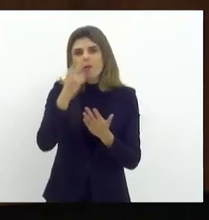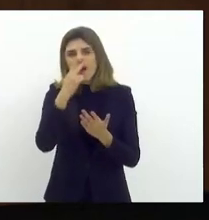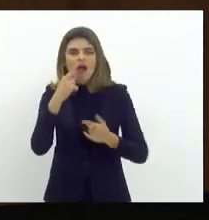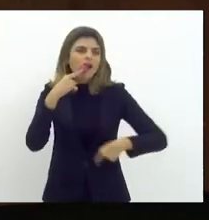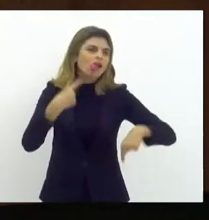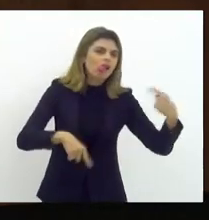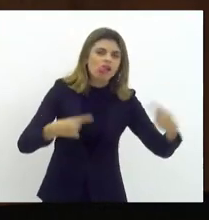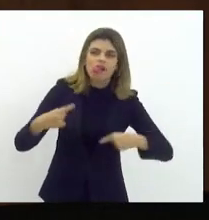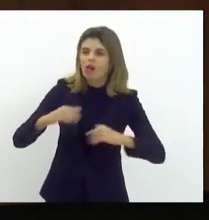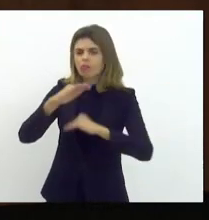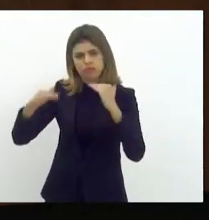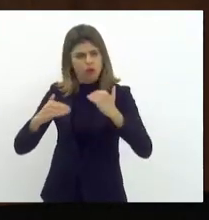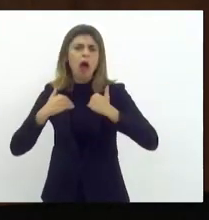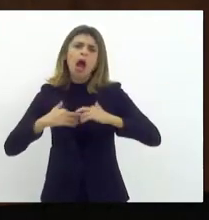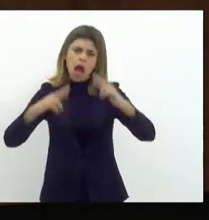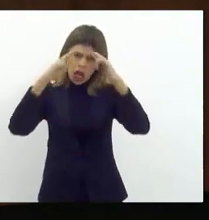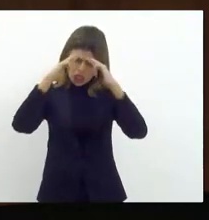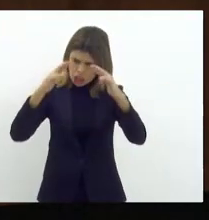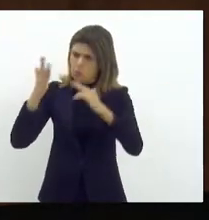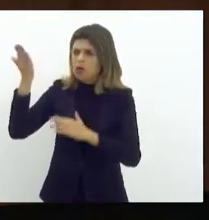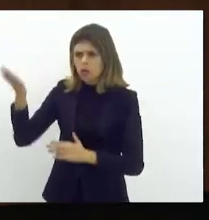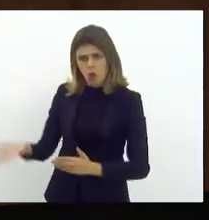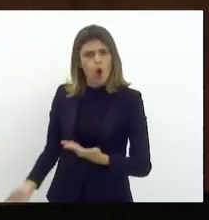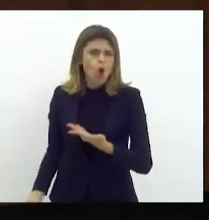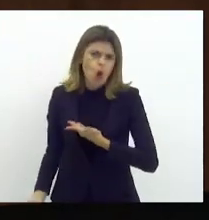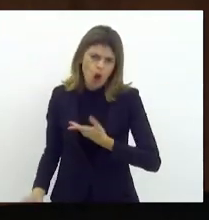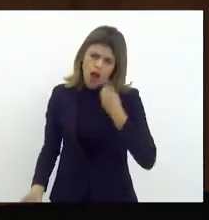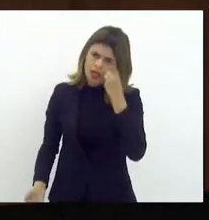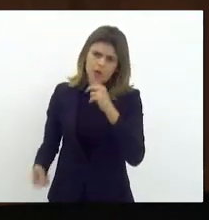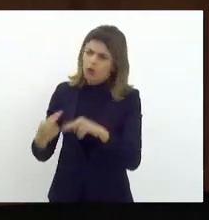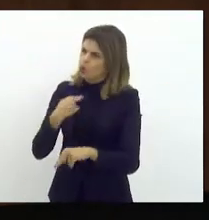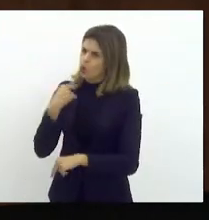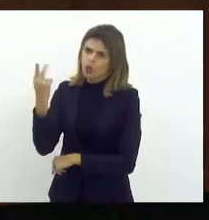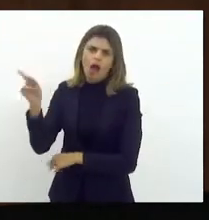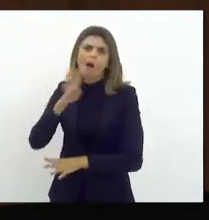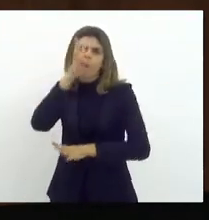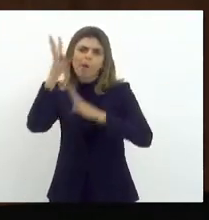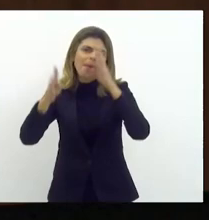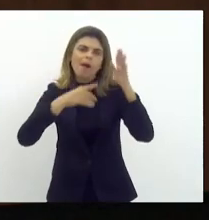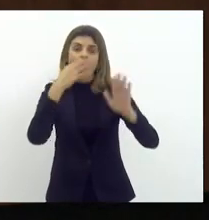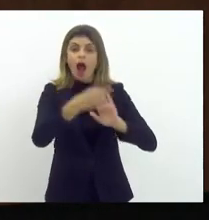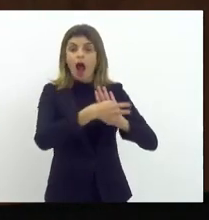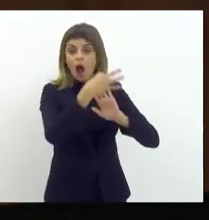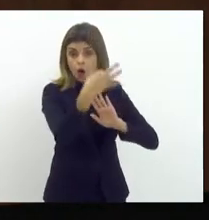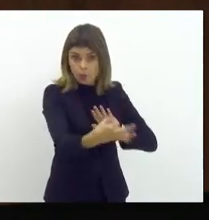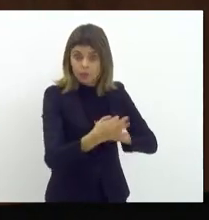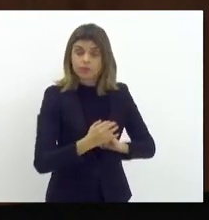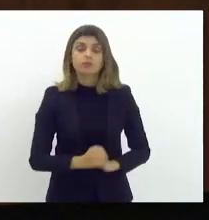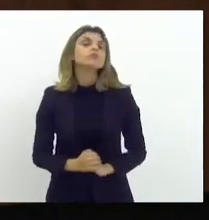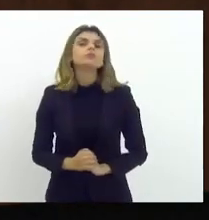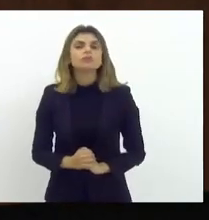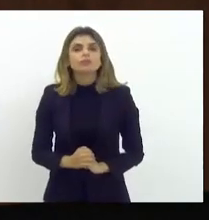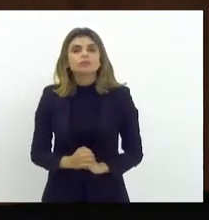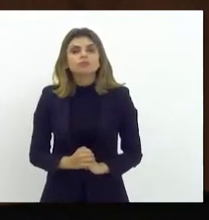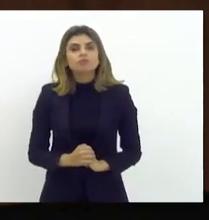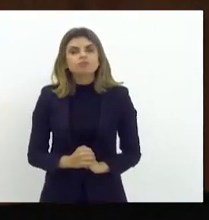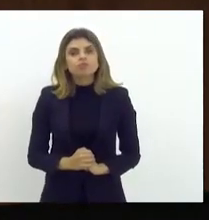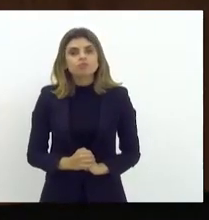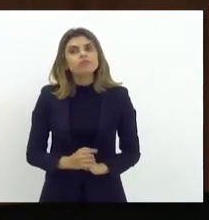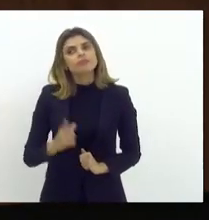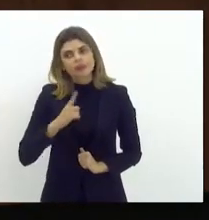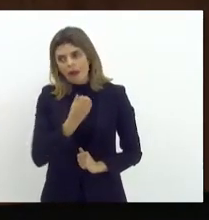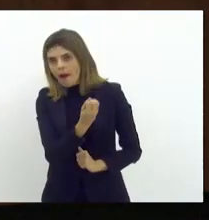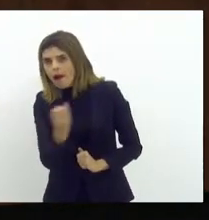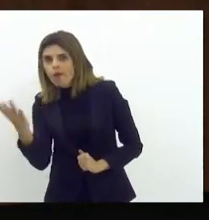com todo respeito ao colega ele merece Total respeito mas não dá para usar esse tipo de argumento quero dizer também que tem